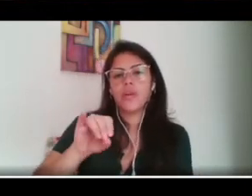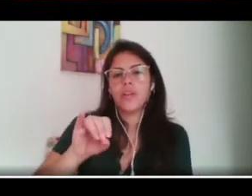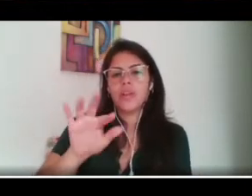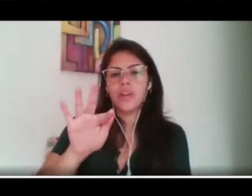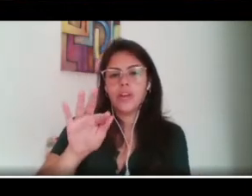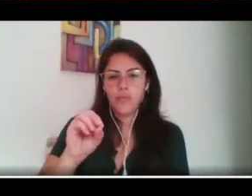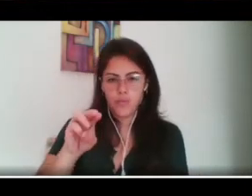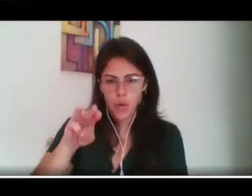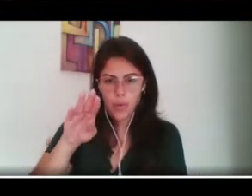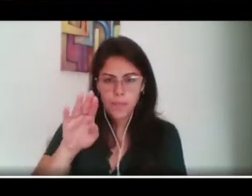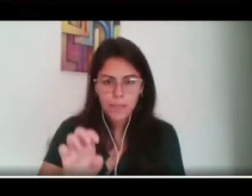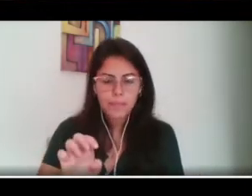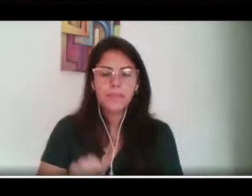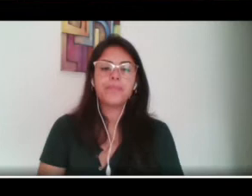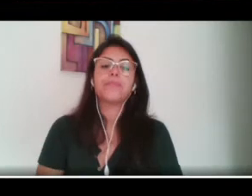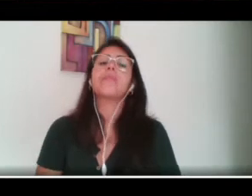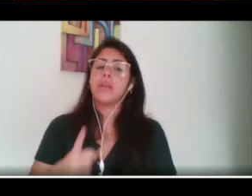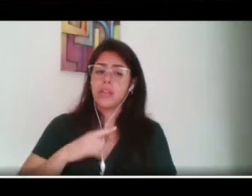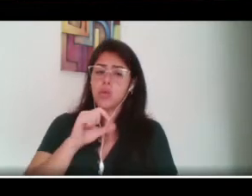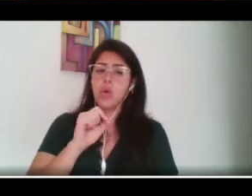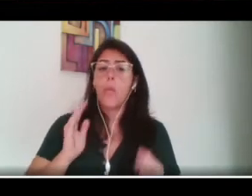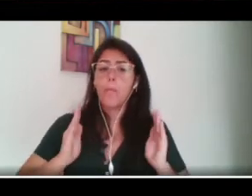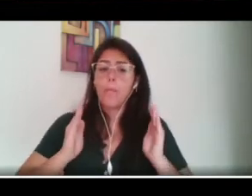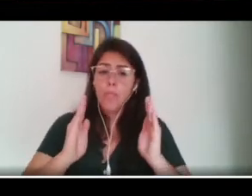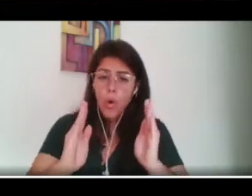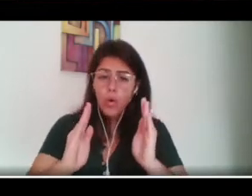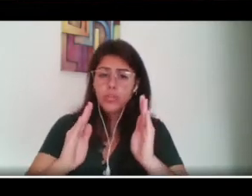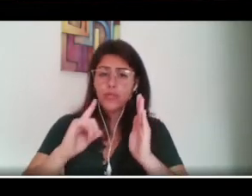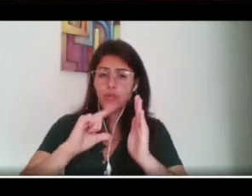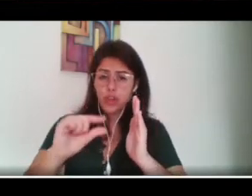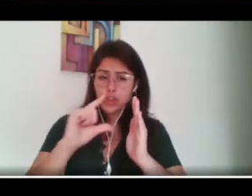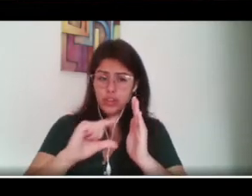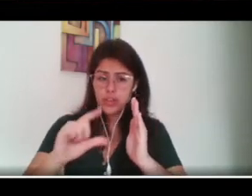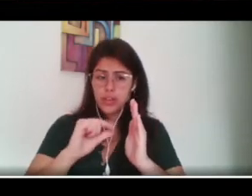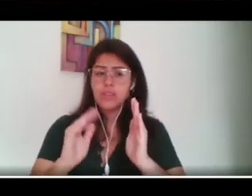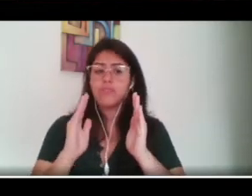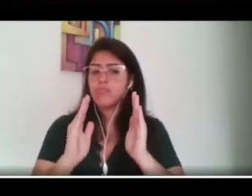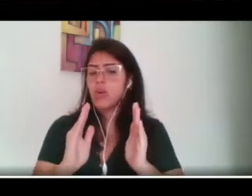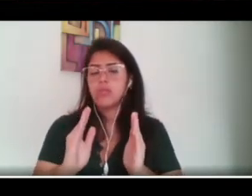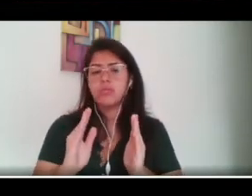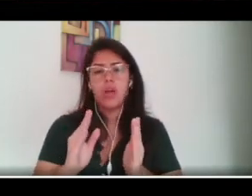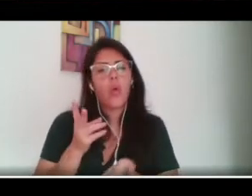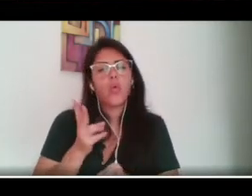o módulo da velocidade é constante,